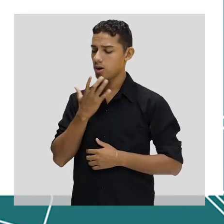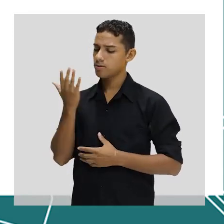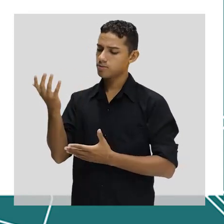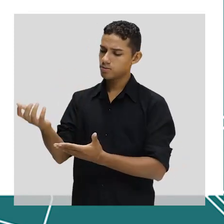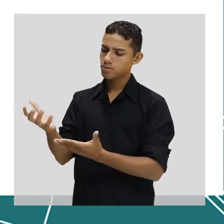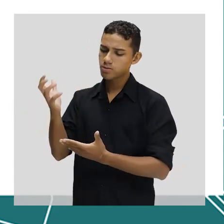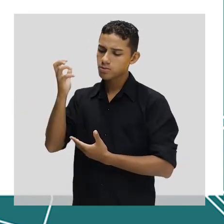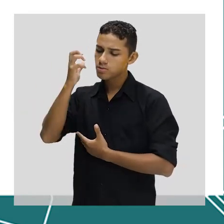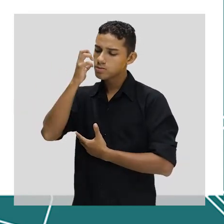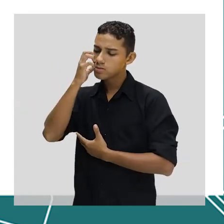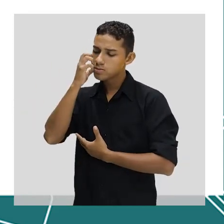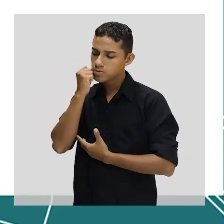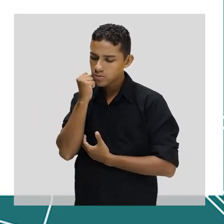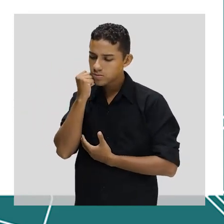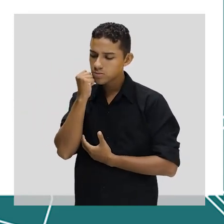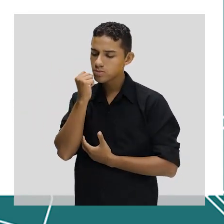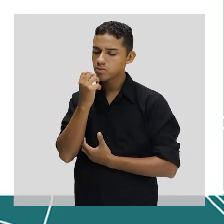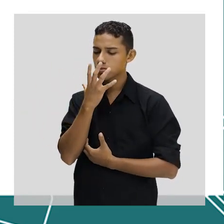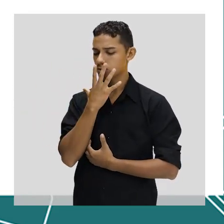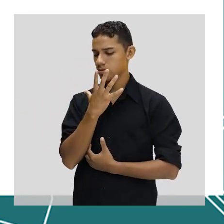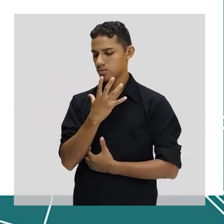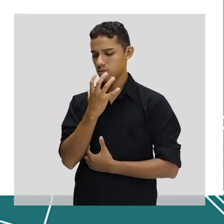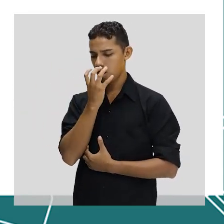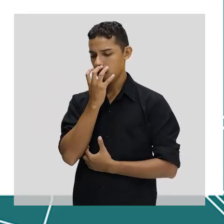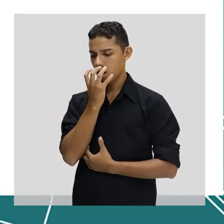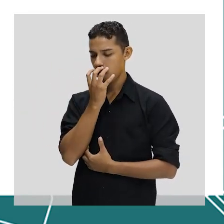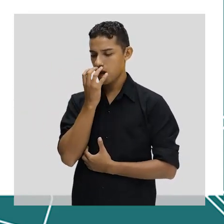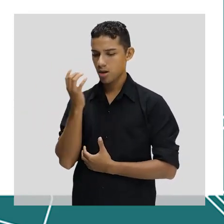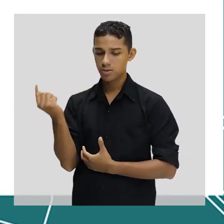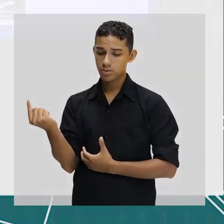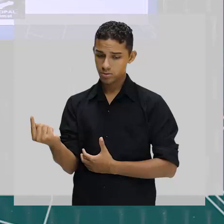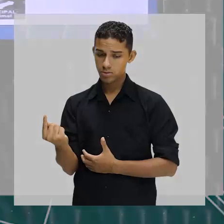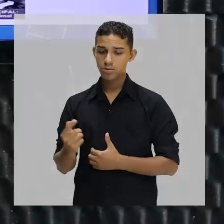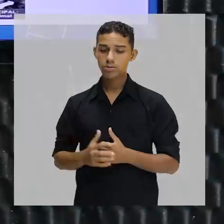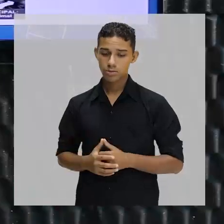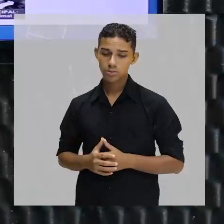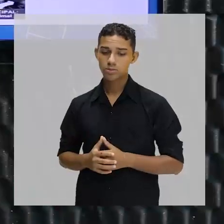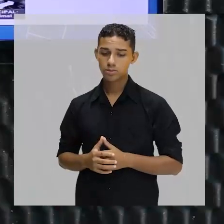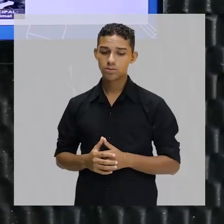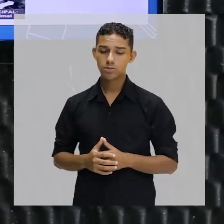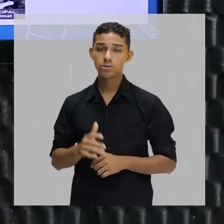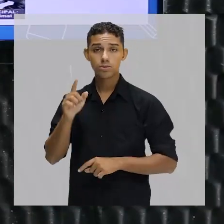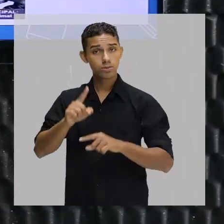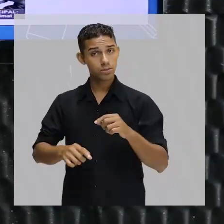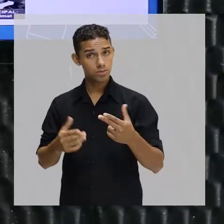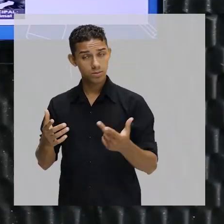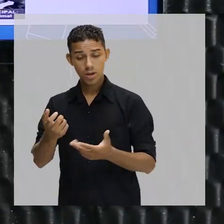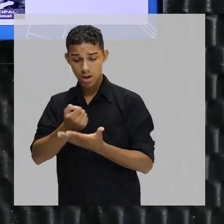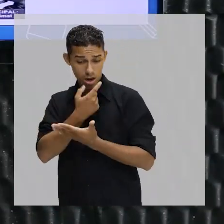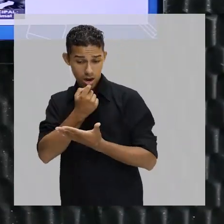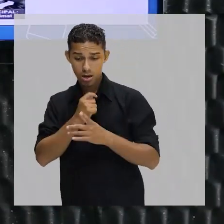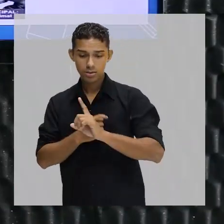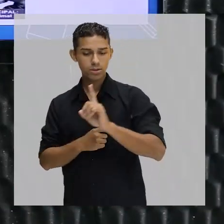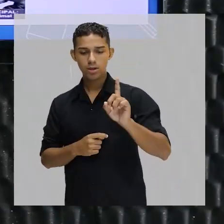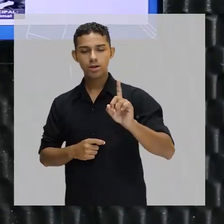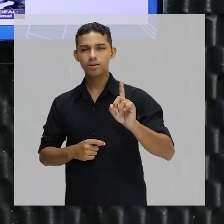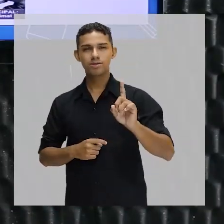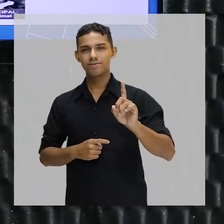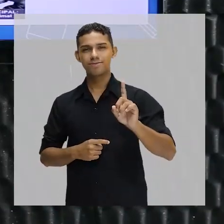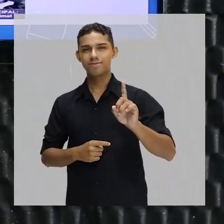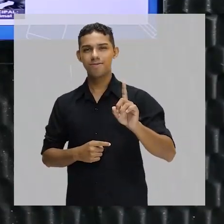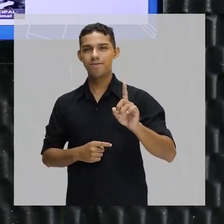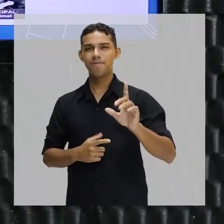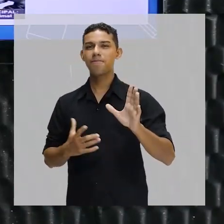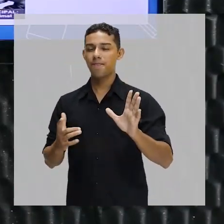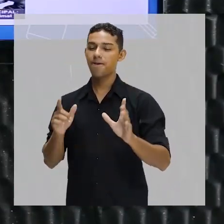municipal. Então ele diz, ó, cuidado. Este produto pode causar dependência. É do remédio que ele está se referindo? Não, né? Ele está